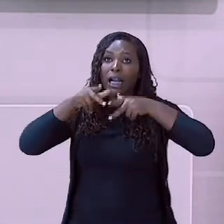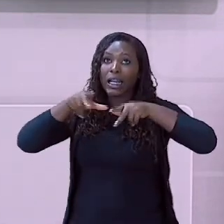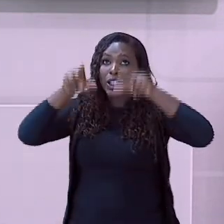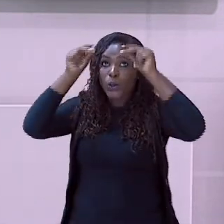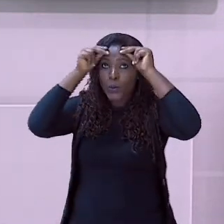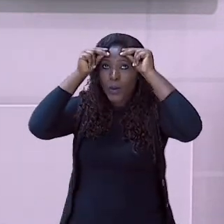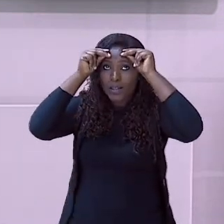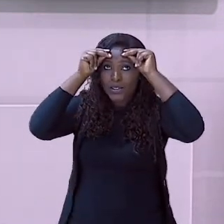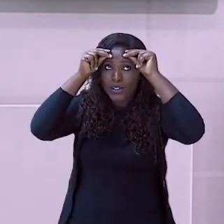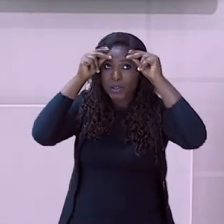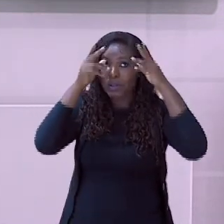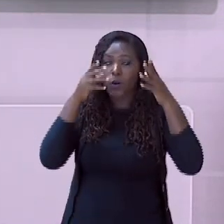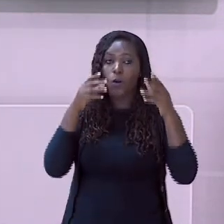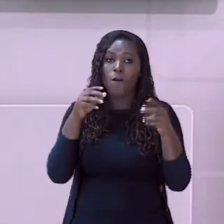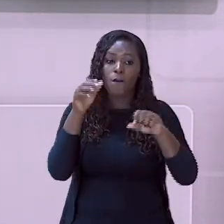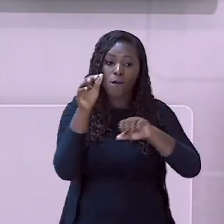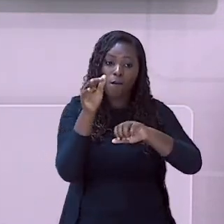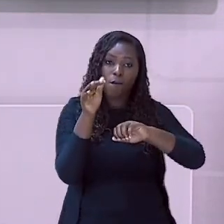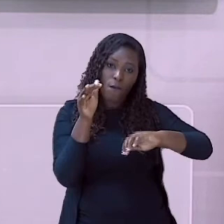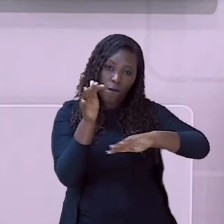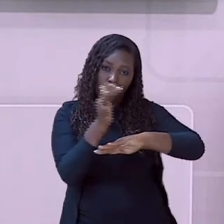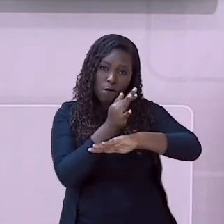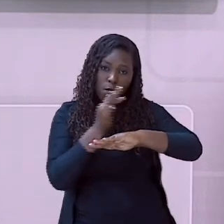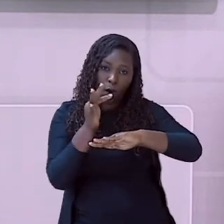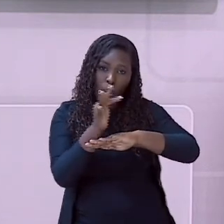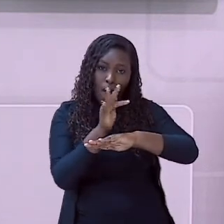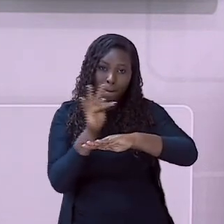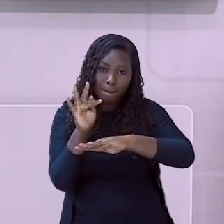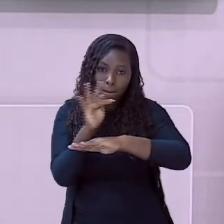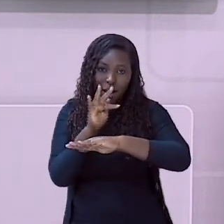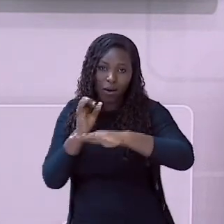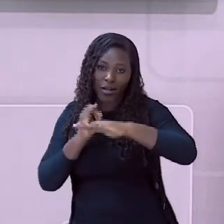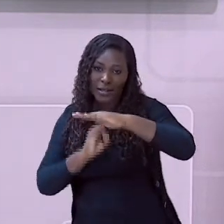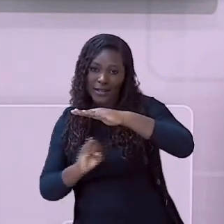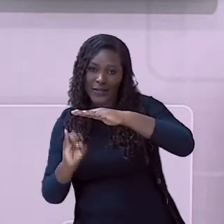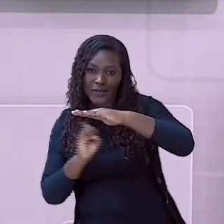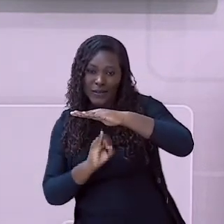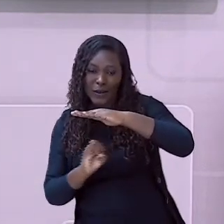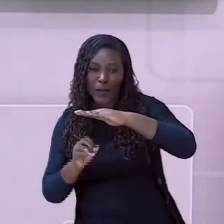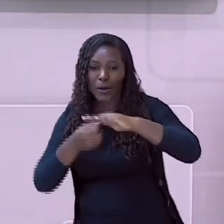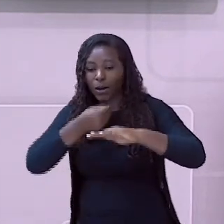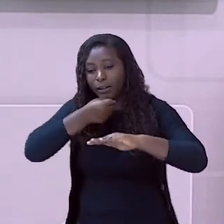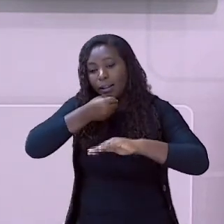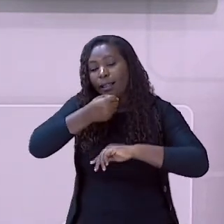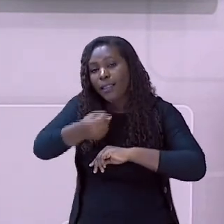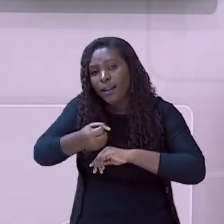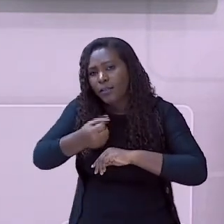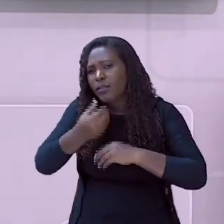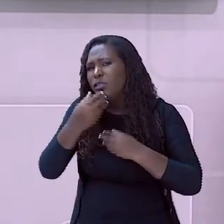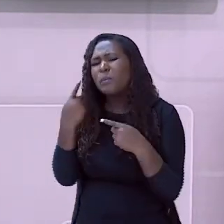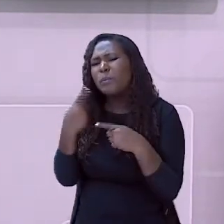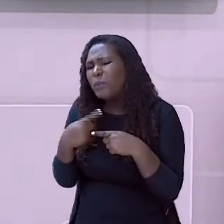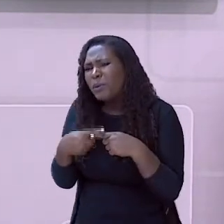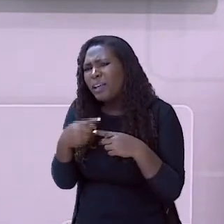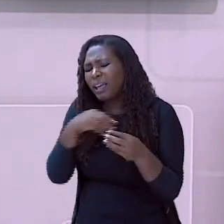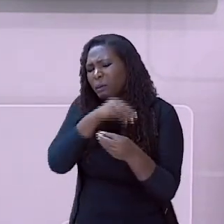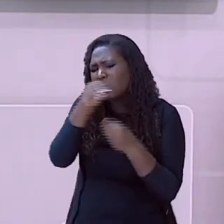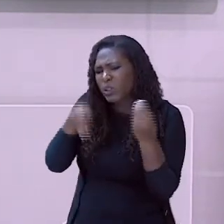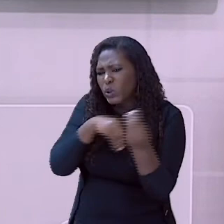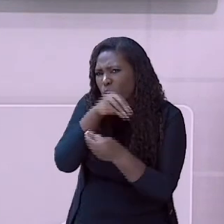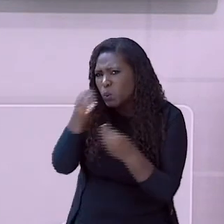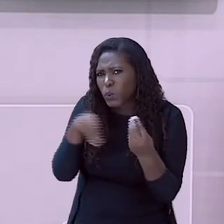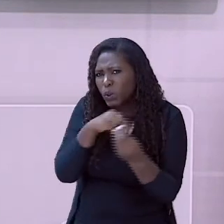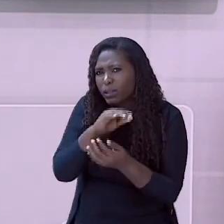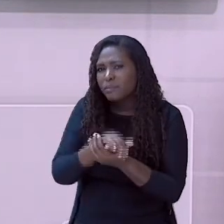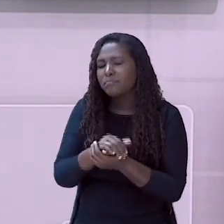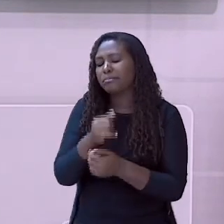da linguagem? Porque depende do tipo de entrevista que eu quero. Vamos supor que eu estou fazendo